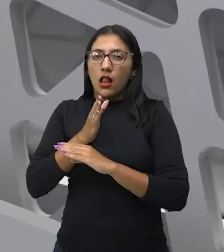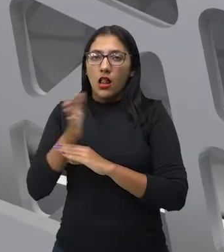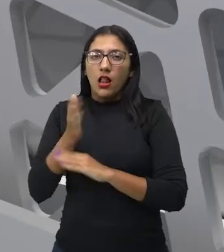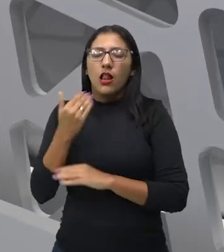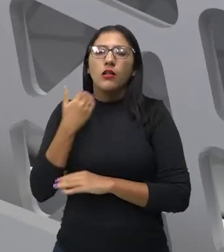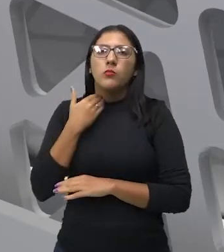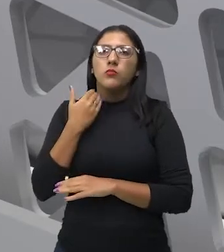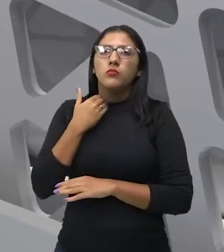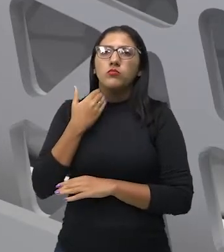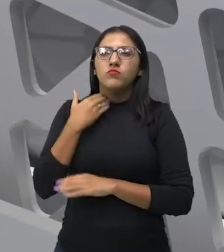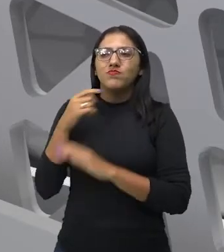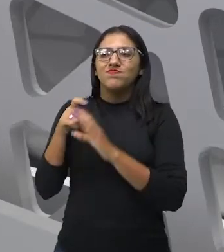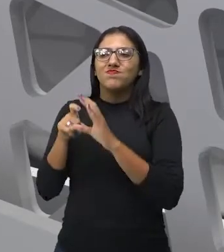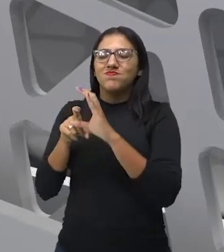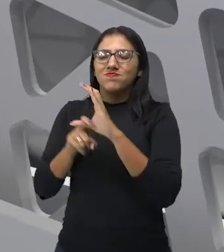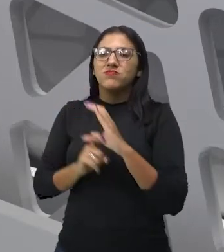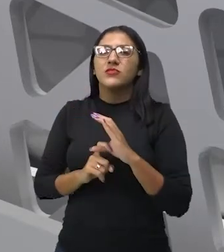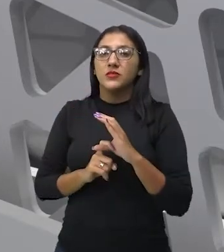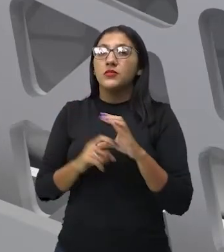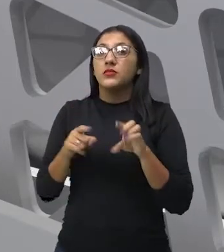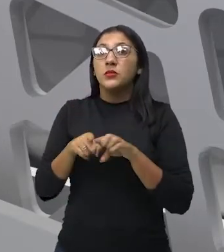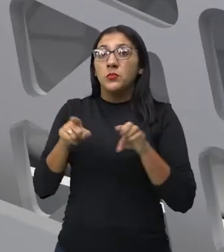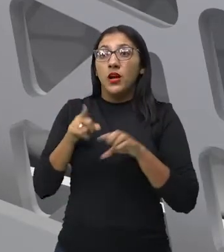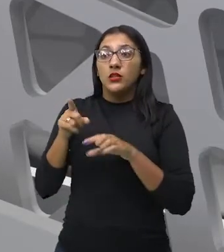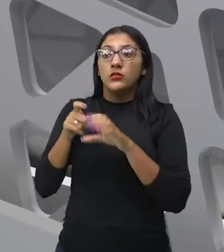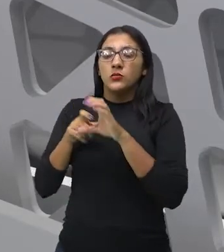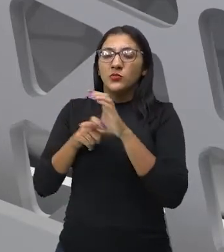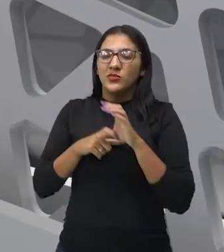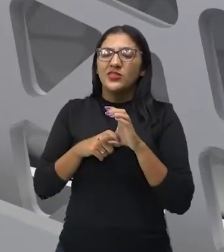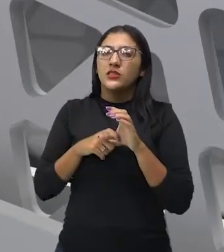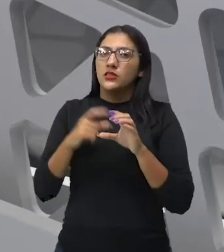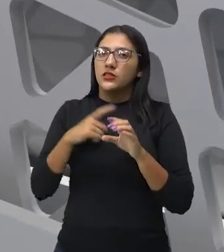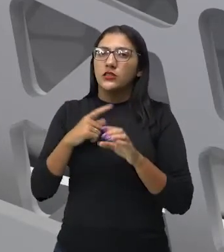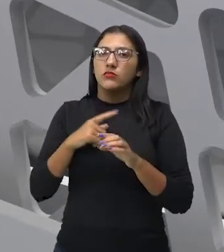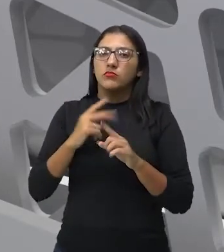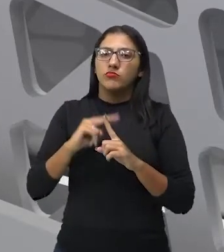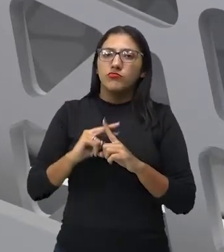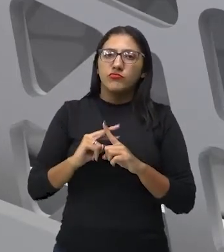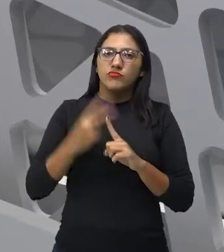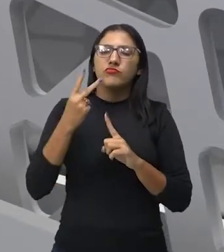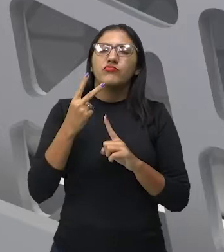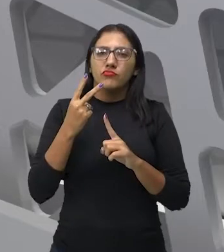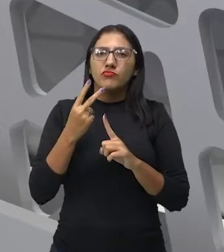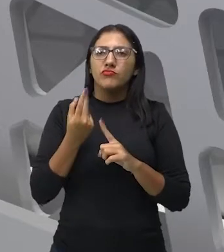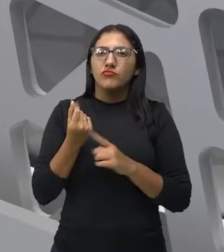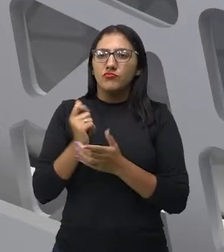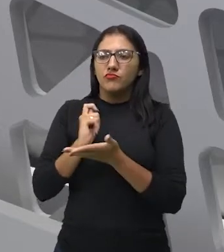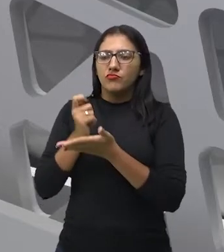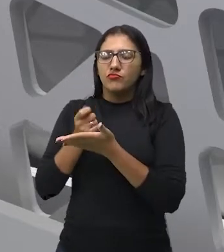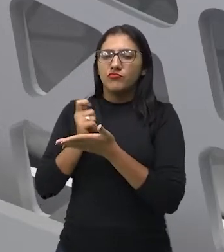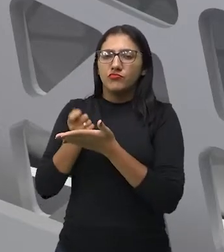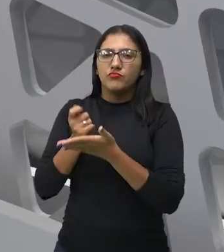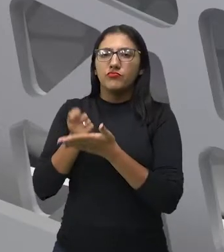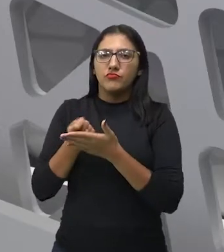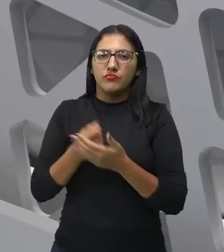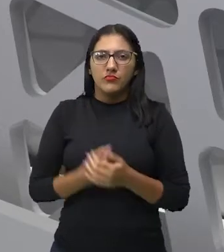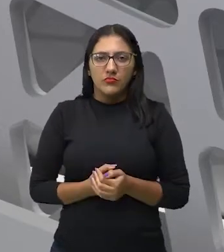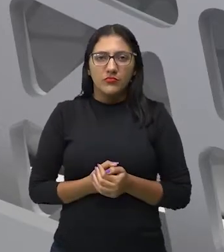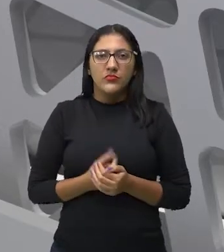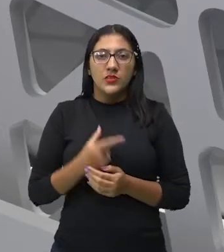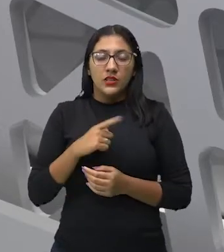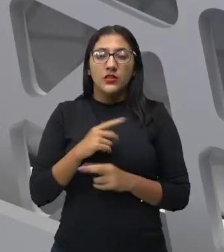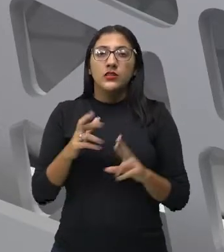emprestado no banco. Claro que o banco ele vai lucrar com o empréstimo desse dinheiro. Esse lucro